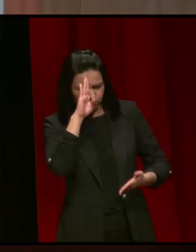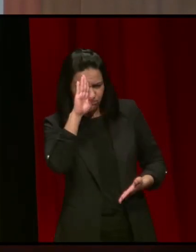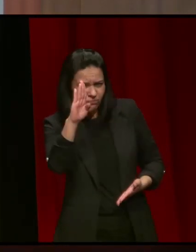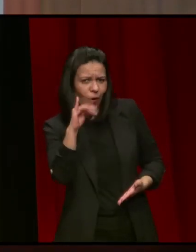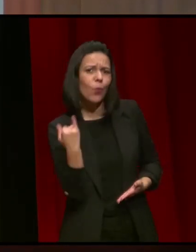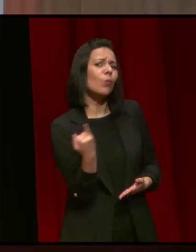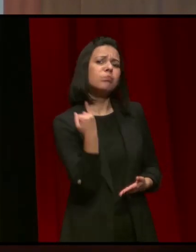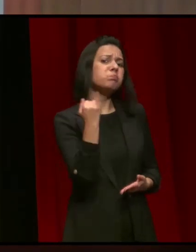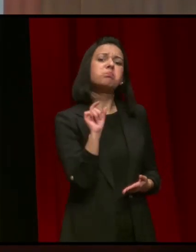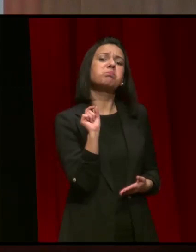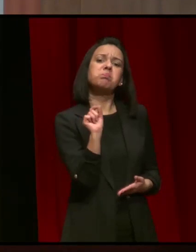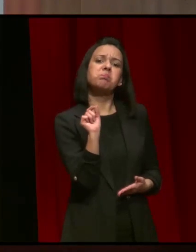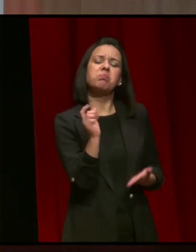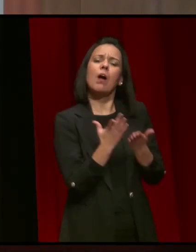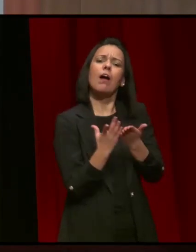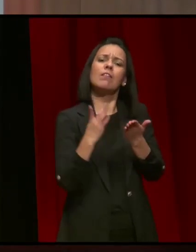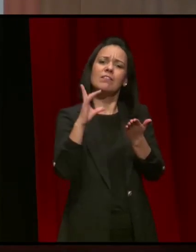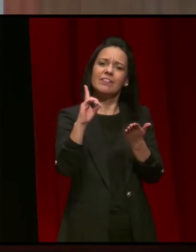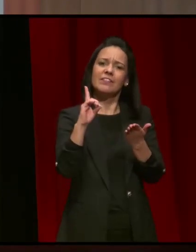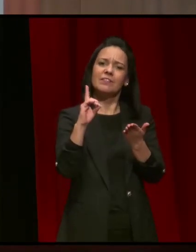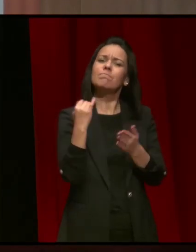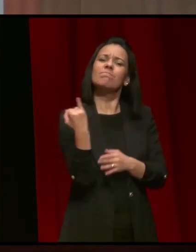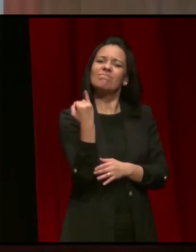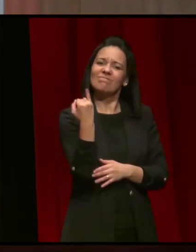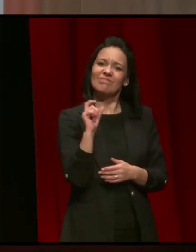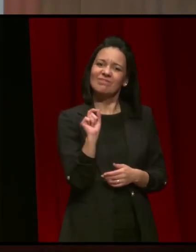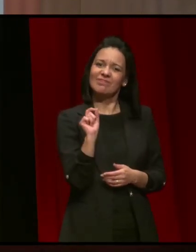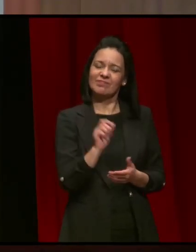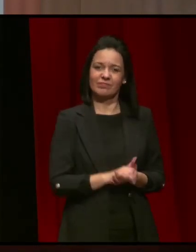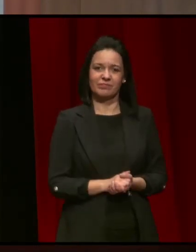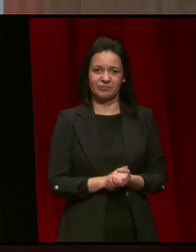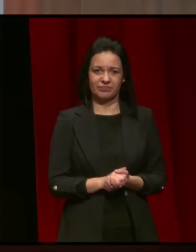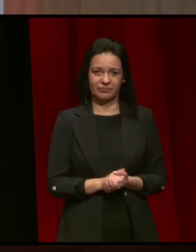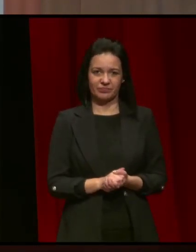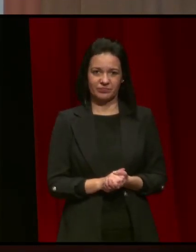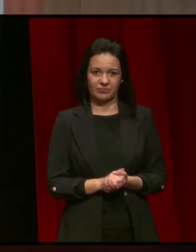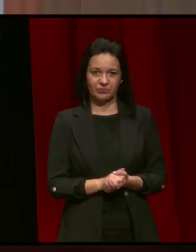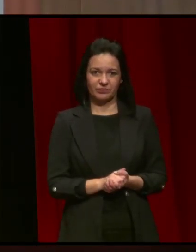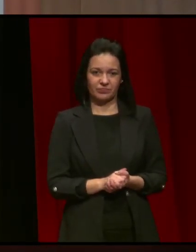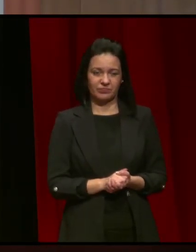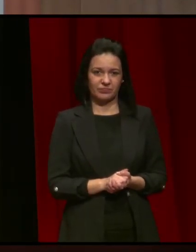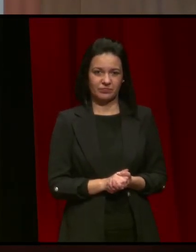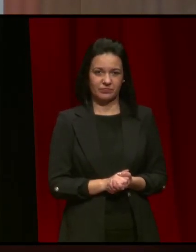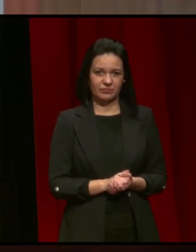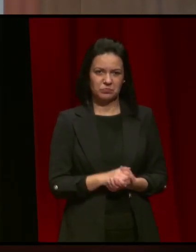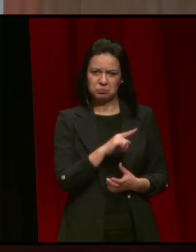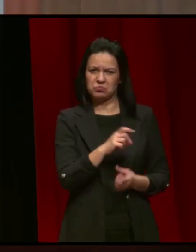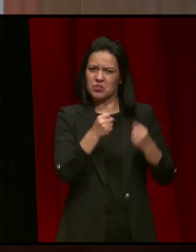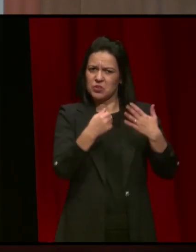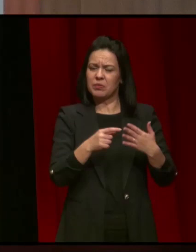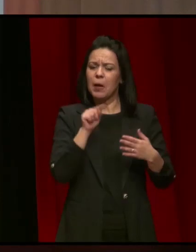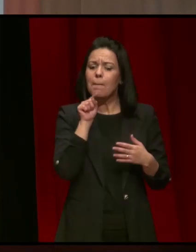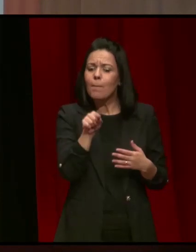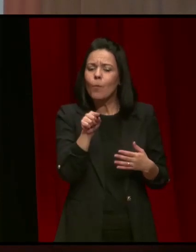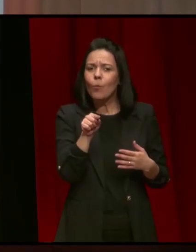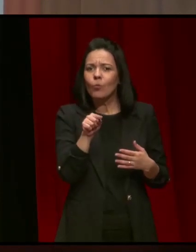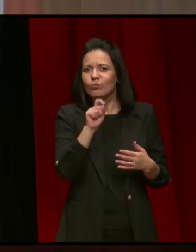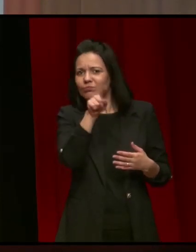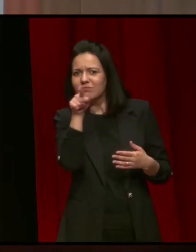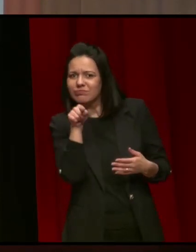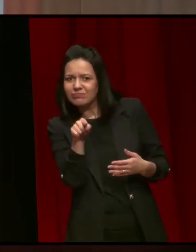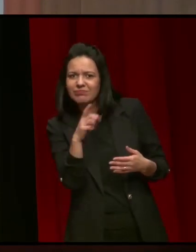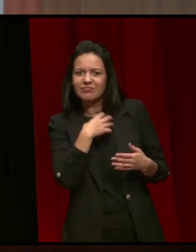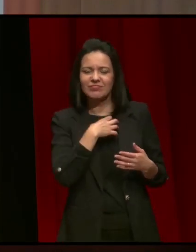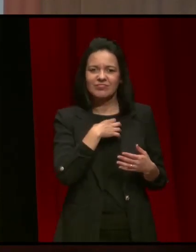mais importante num texto bíblico, quando você lê o texto bíblico? Hã? A pontuação? Ok.